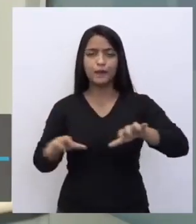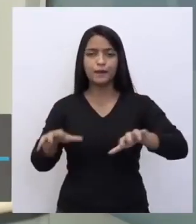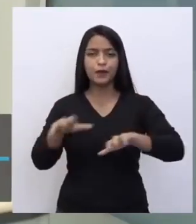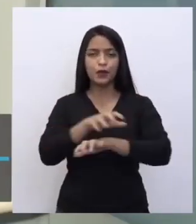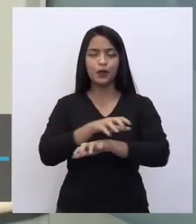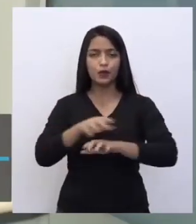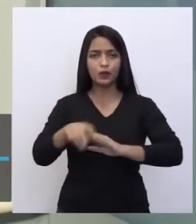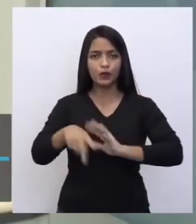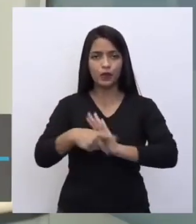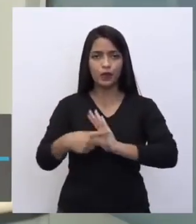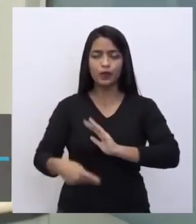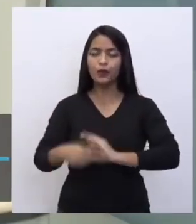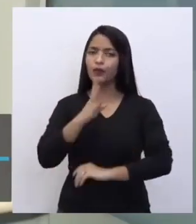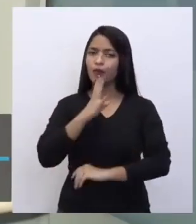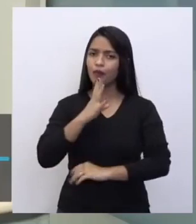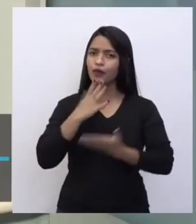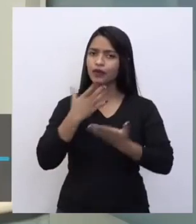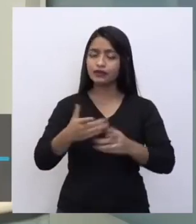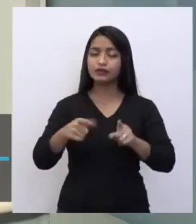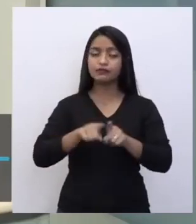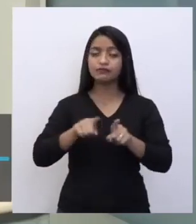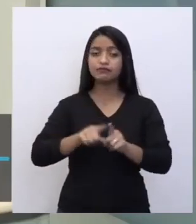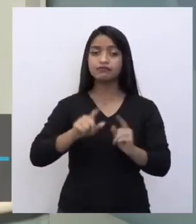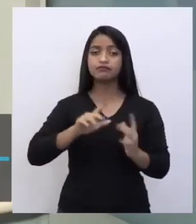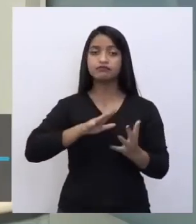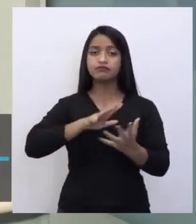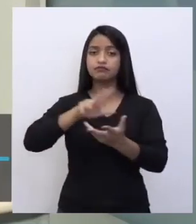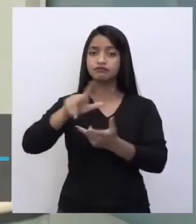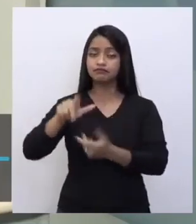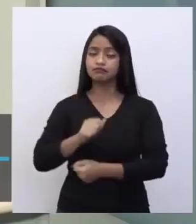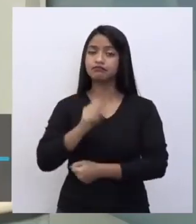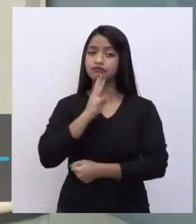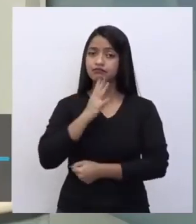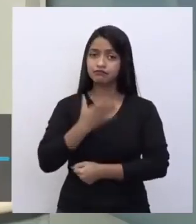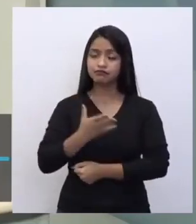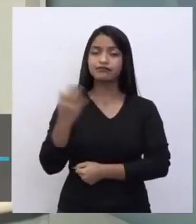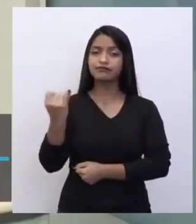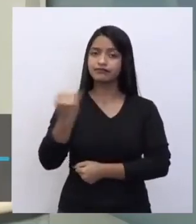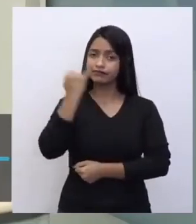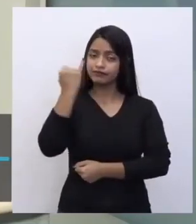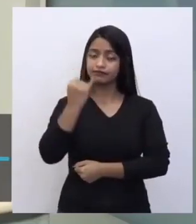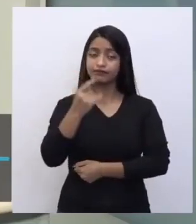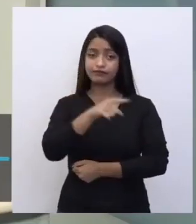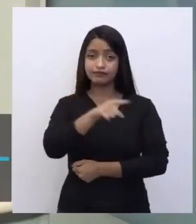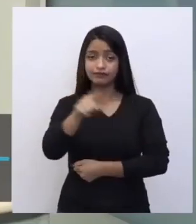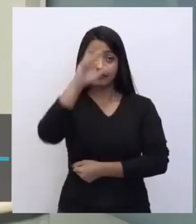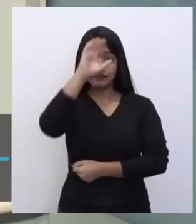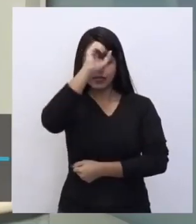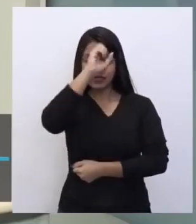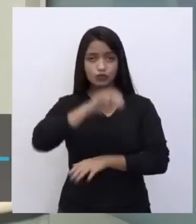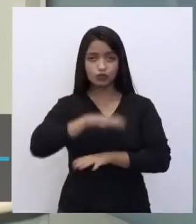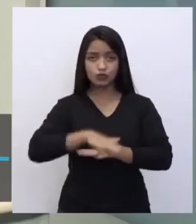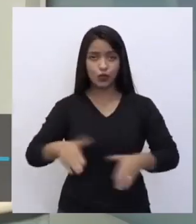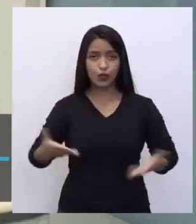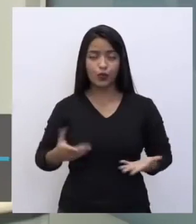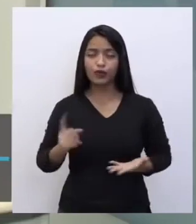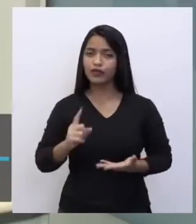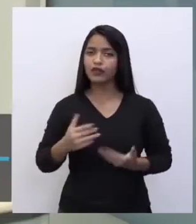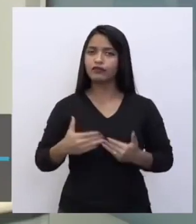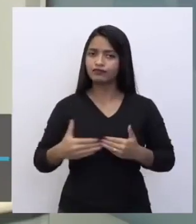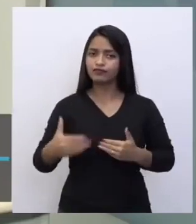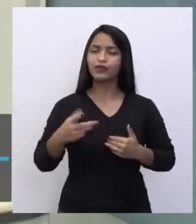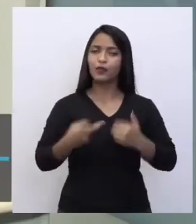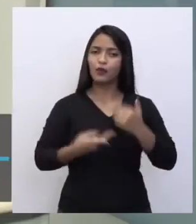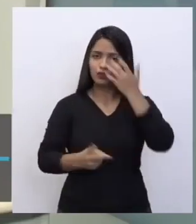de outras regiões do mundo. E esse percurso de aprendizagem, ele vai continuar. No sétimo ano, né, os estudantes